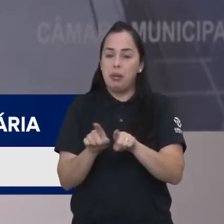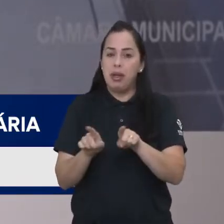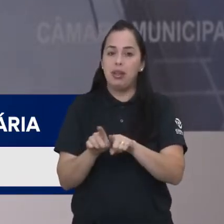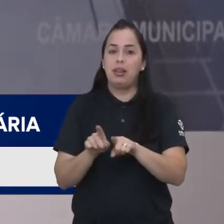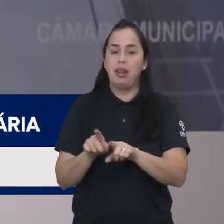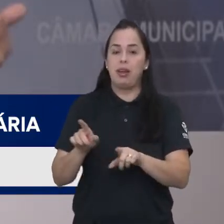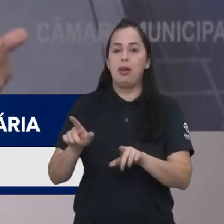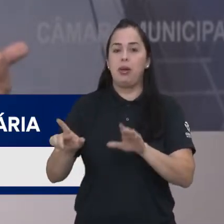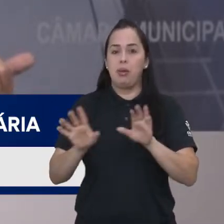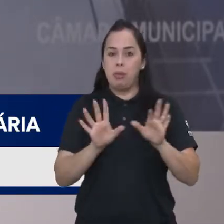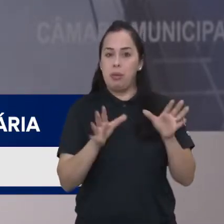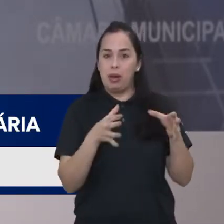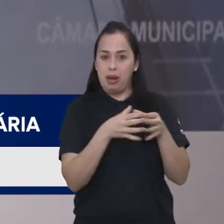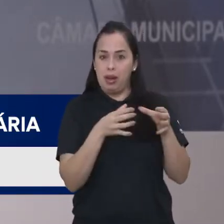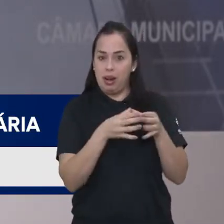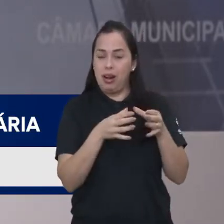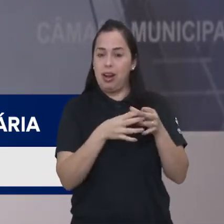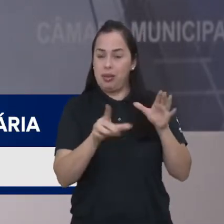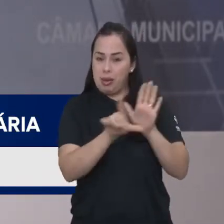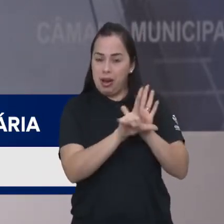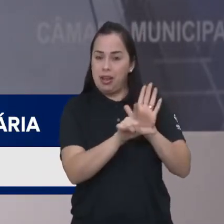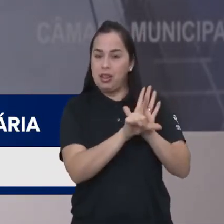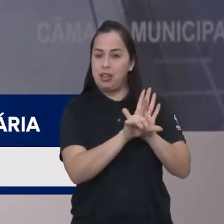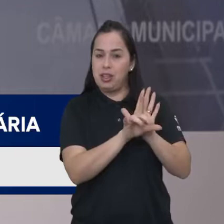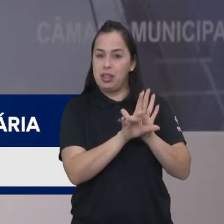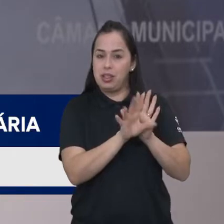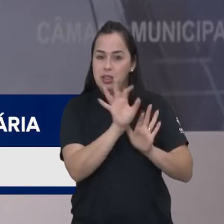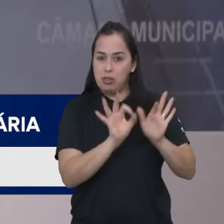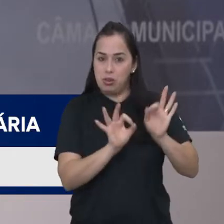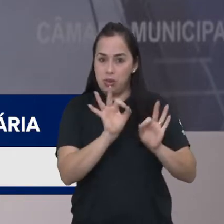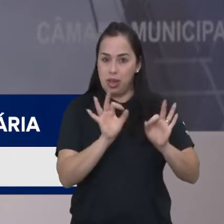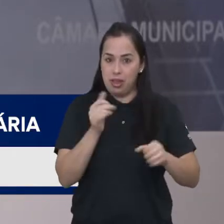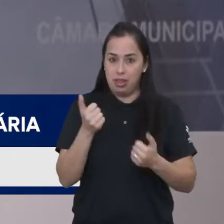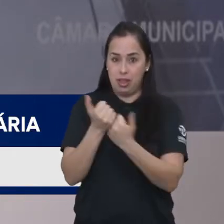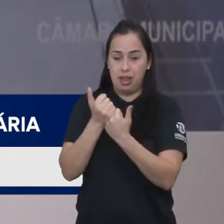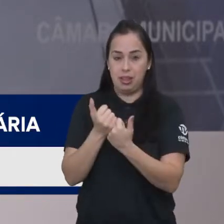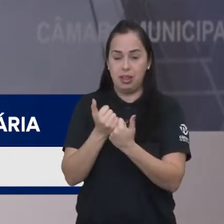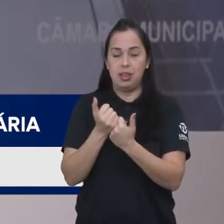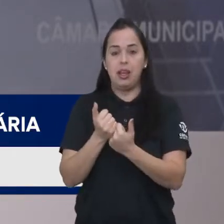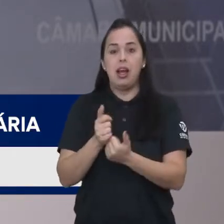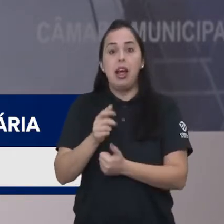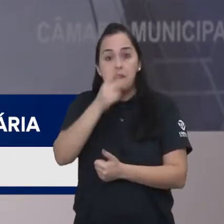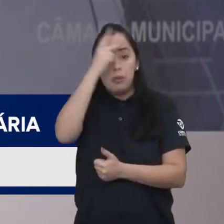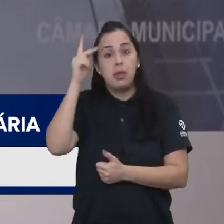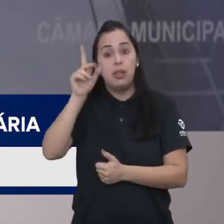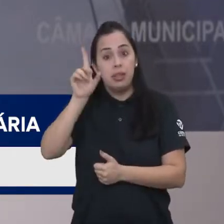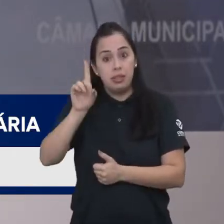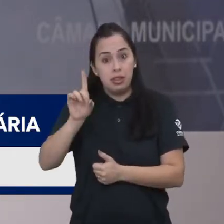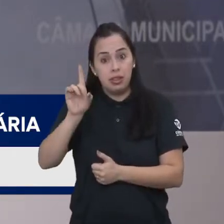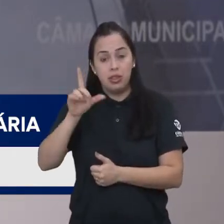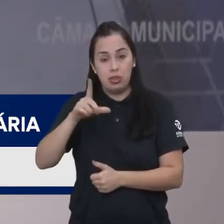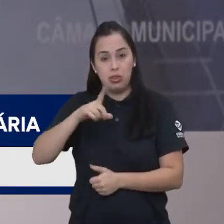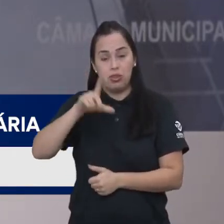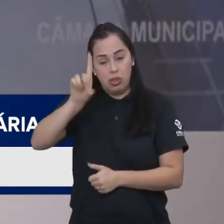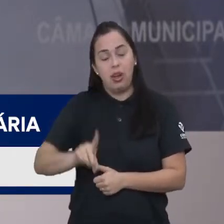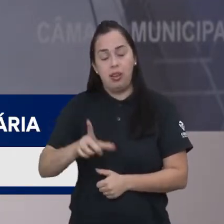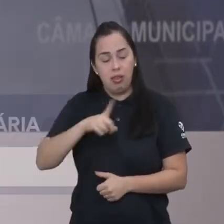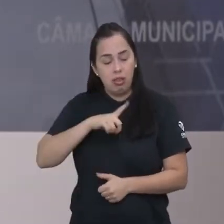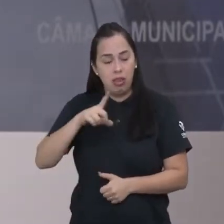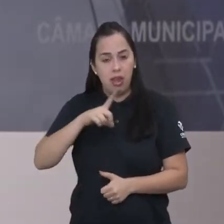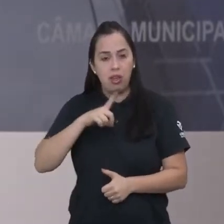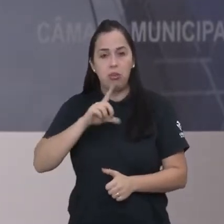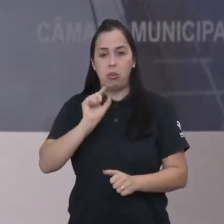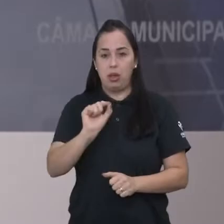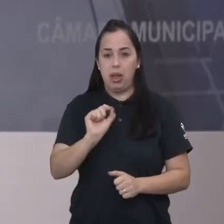já de muitos anos, que não é aplicada. Que as pessoas têm direito a ter uma assistência técnica na construção da sua casa.